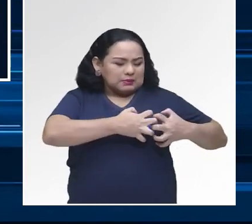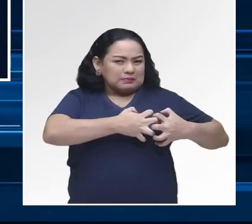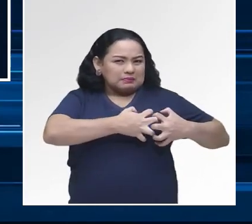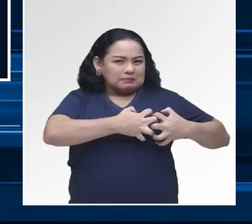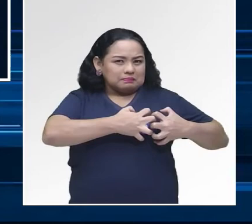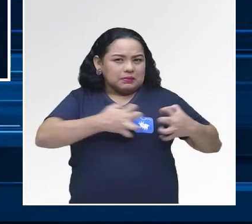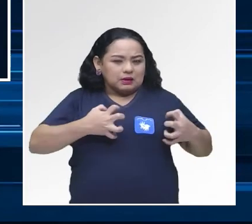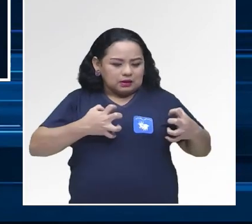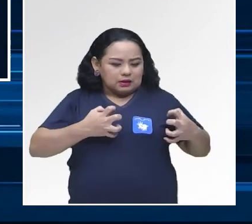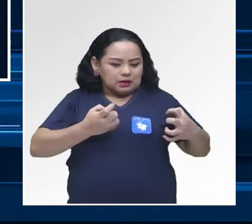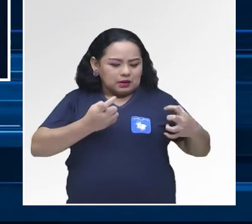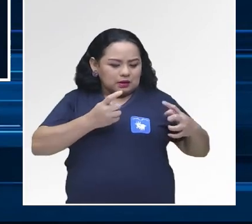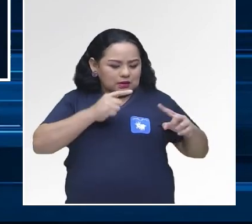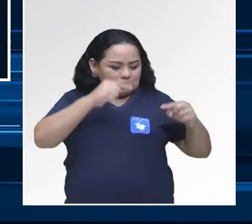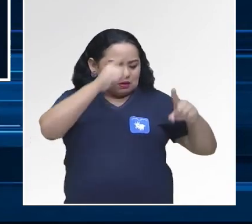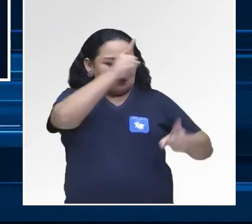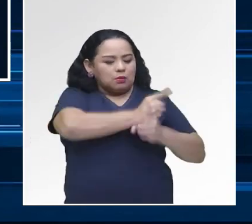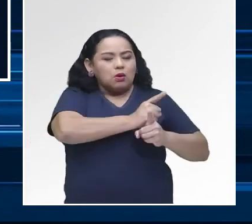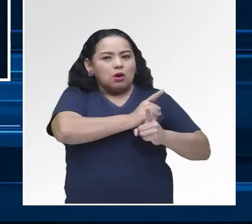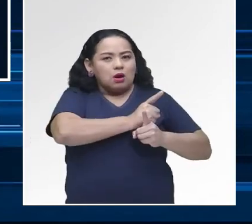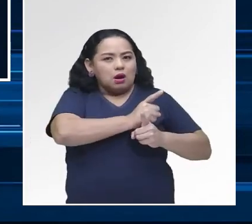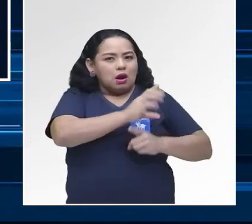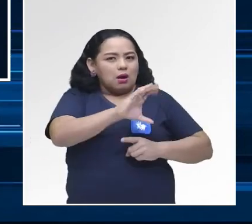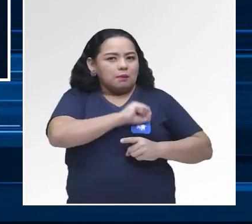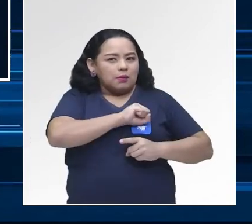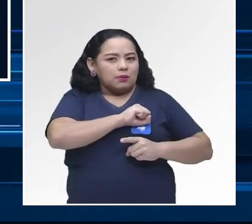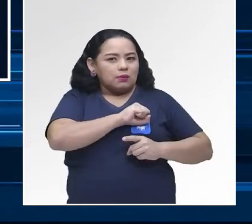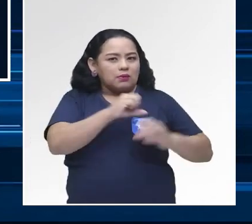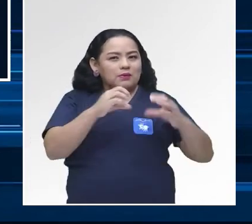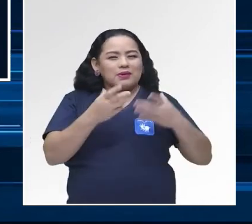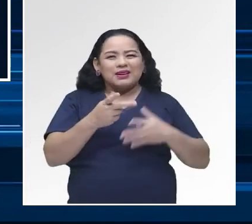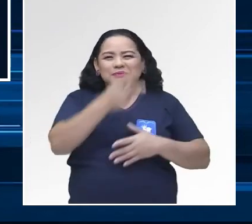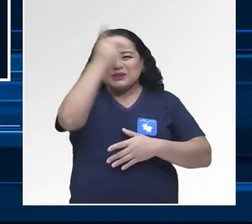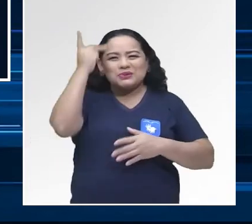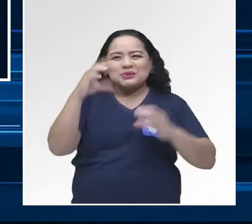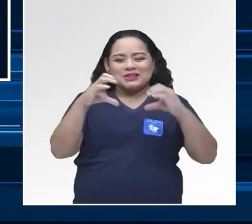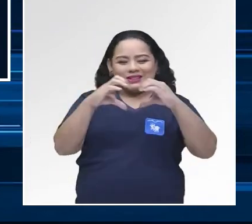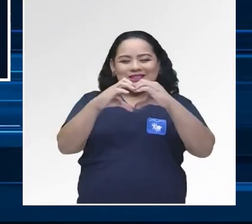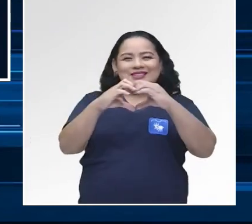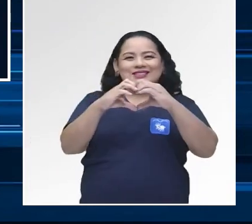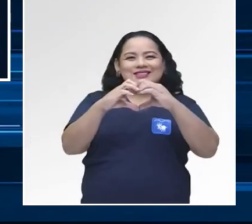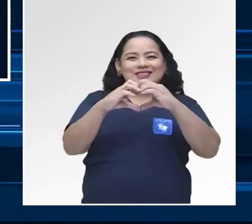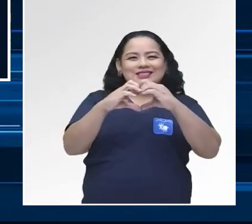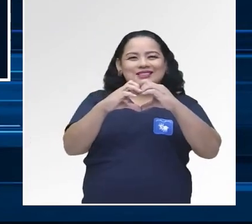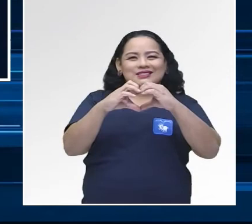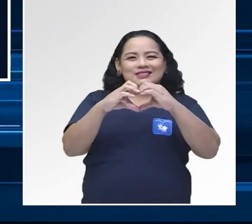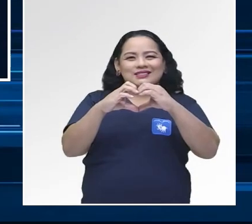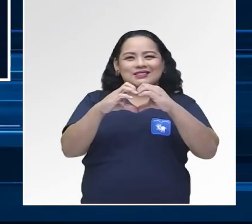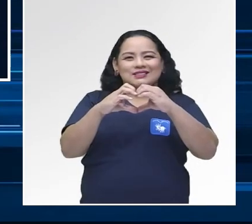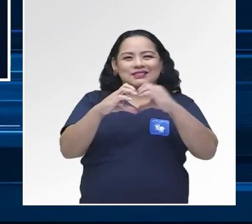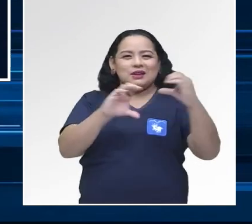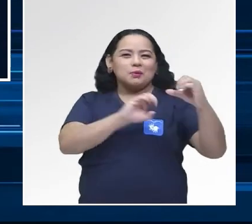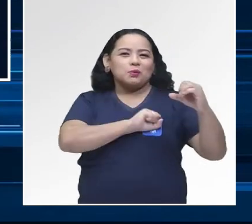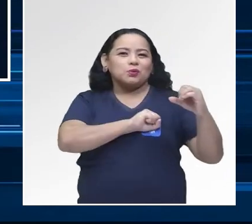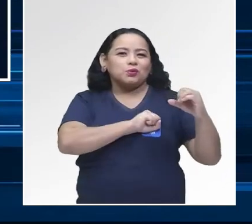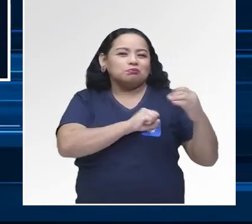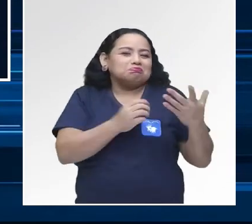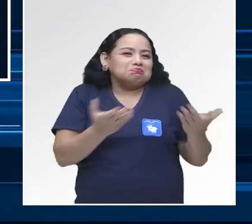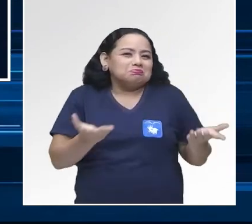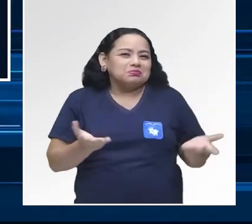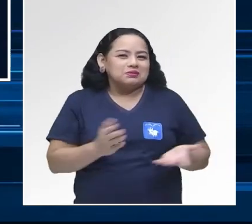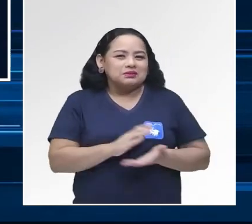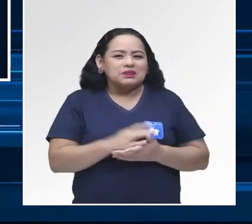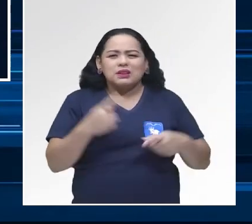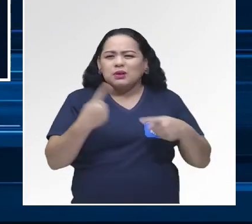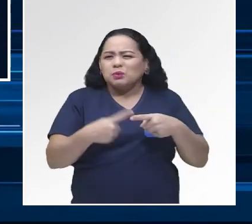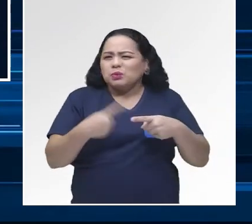coração? Não é o coração o símbolo do amor? As pessoas não fazem assim, né? O amor. Então, por